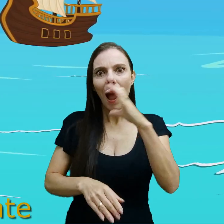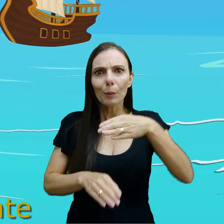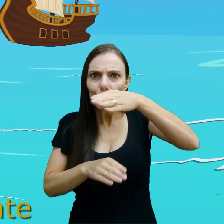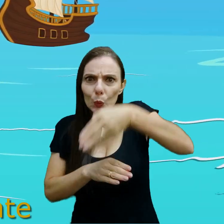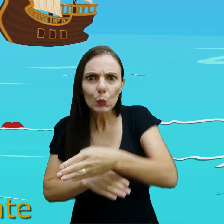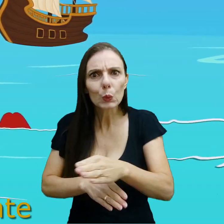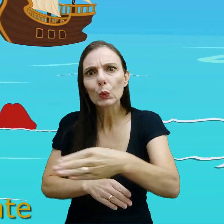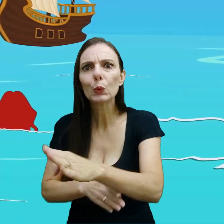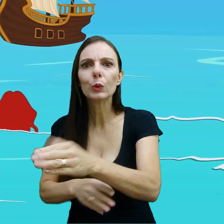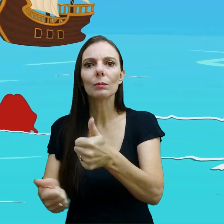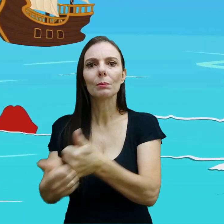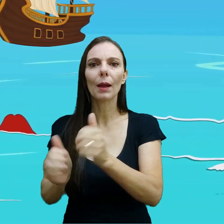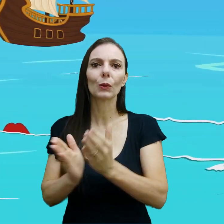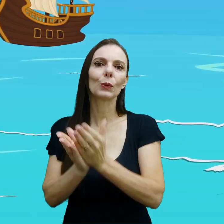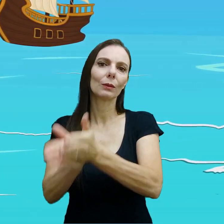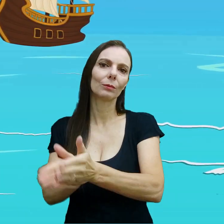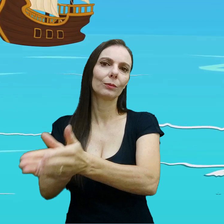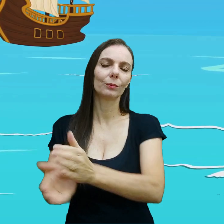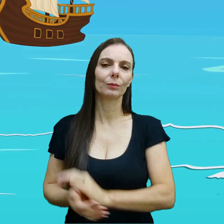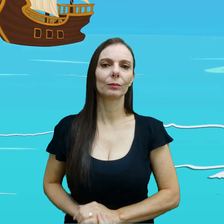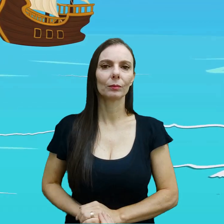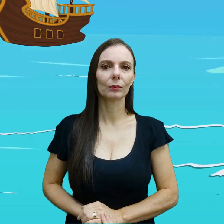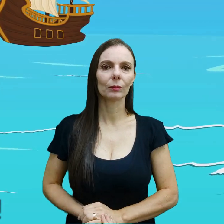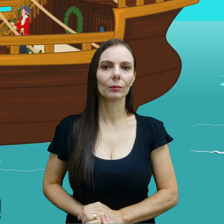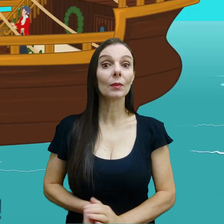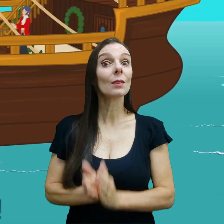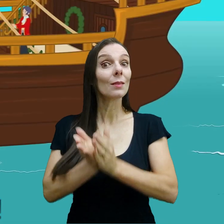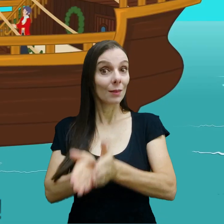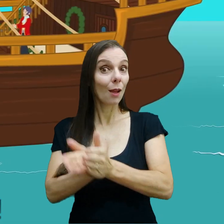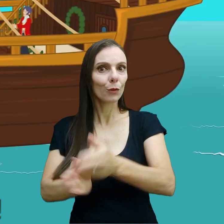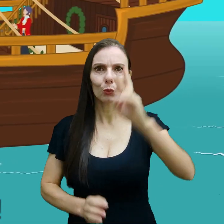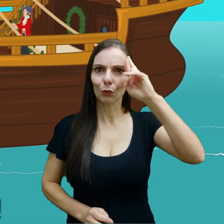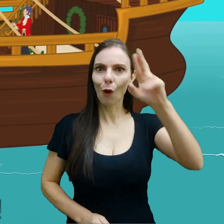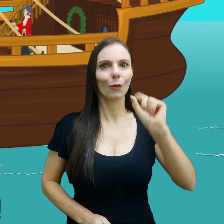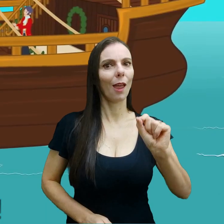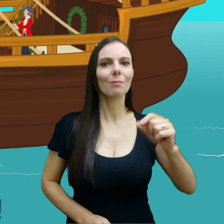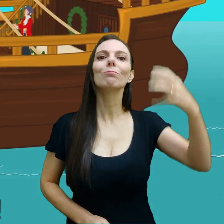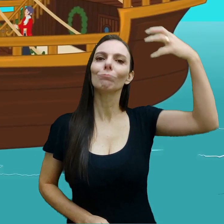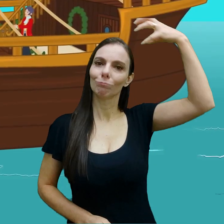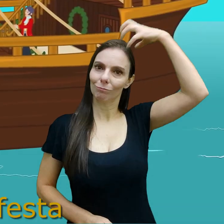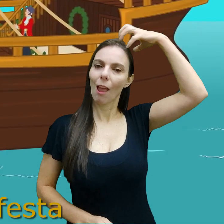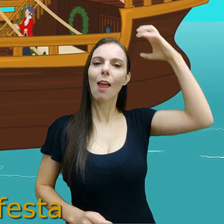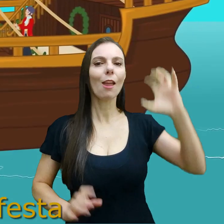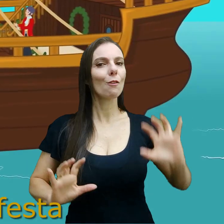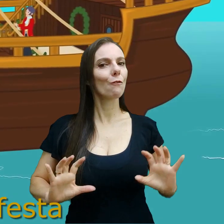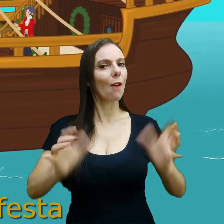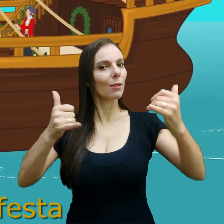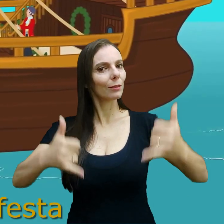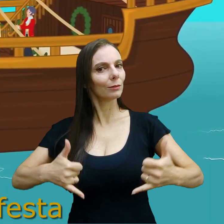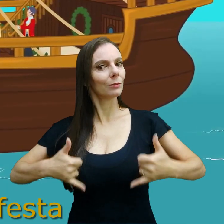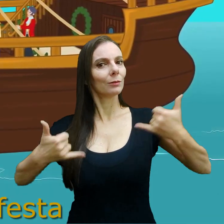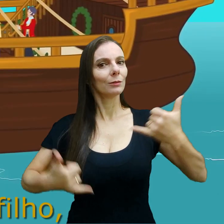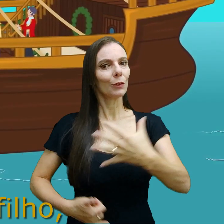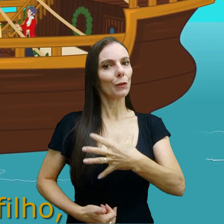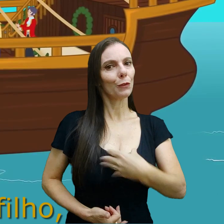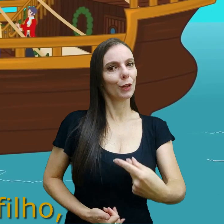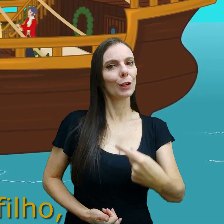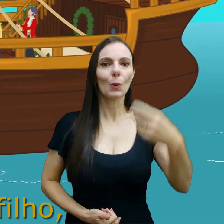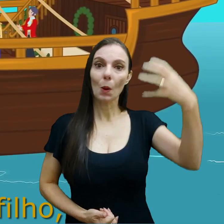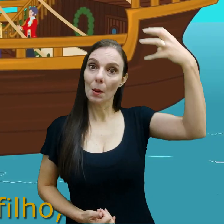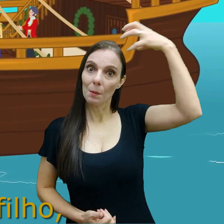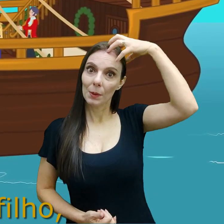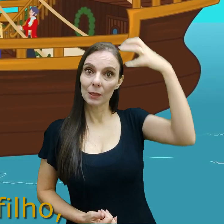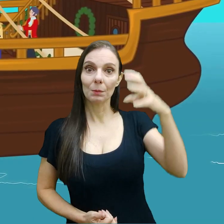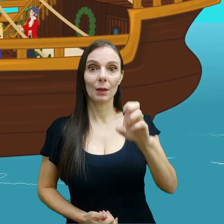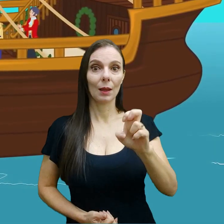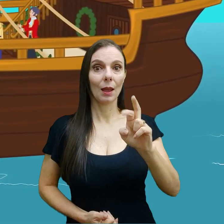moveu rapidamente para o navio. O navio pertencia ao rei. O rei estava dando uma festa de aniversário